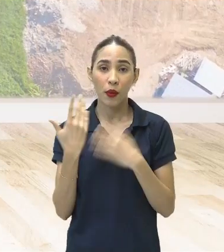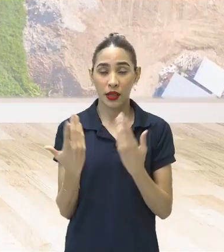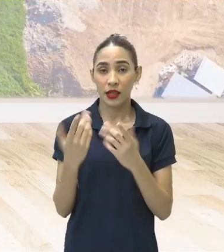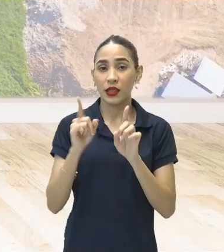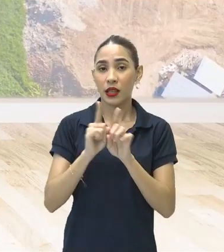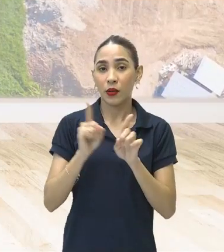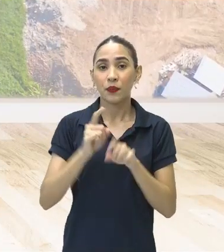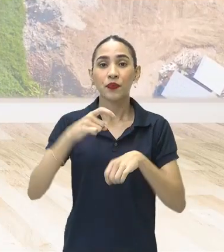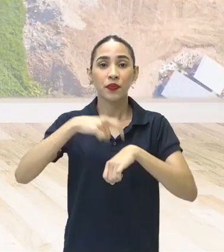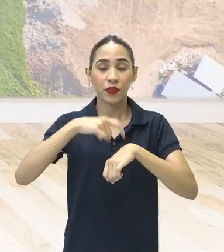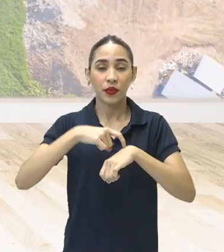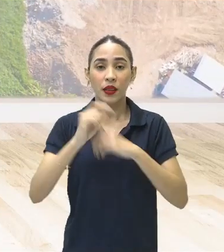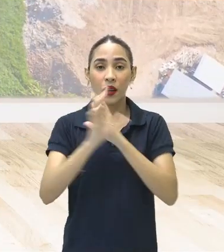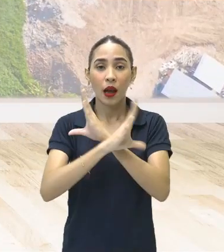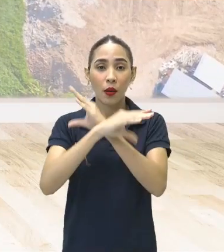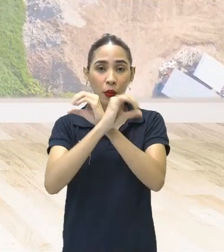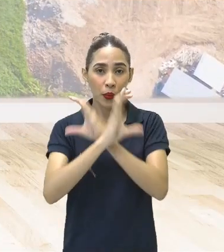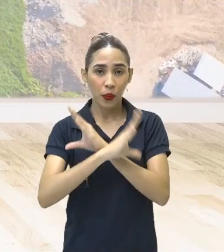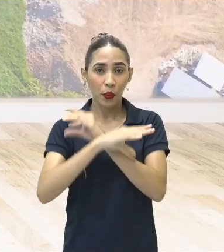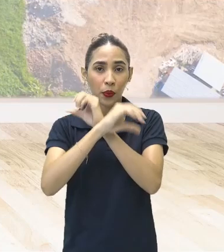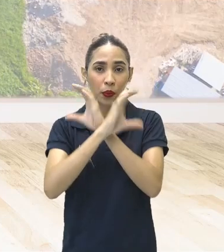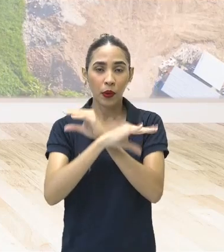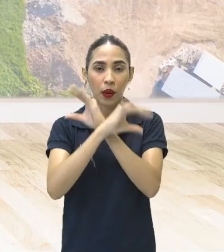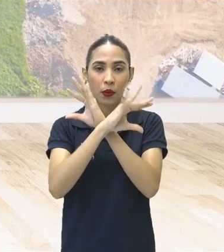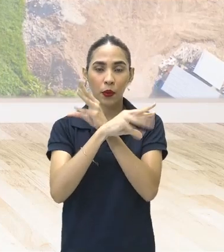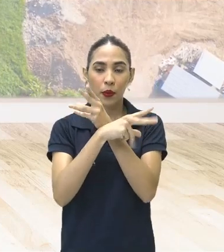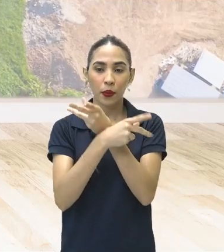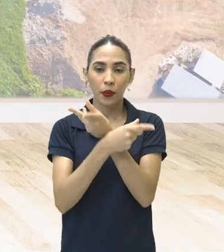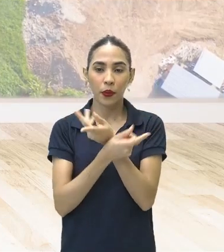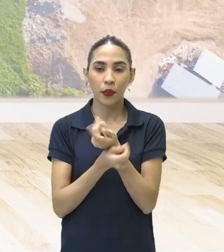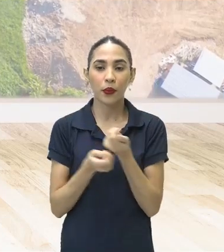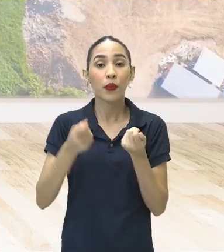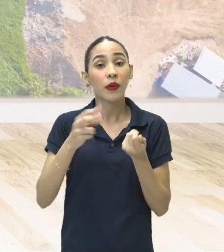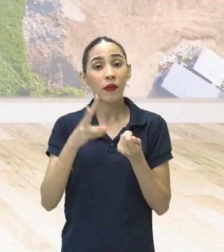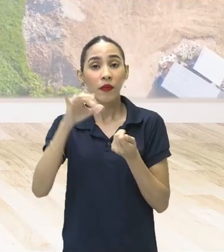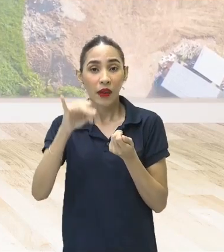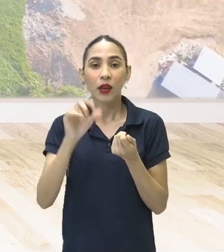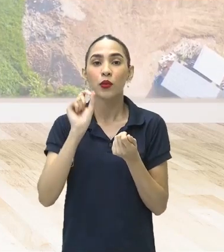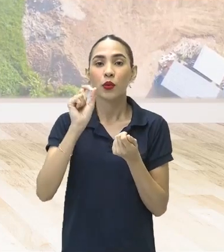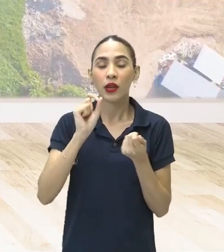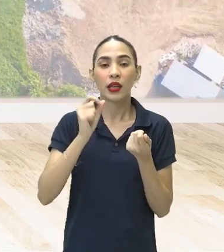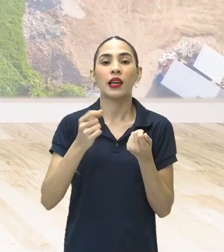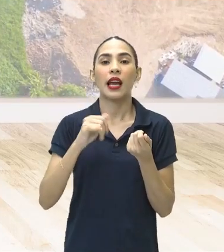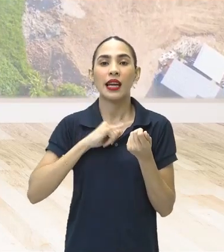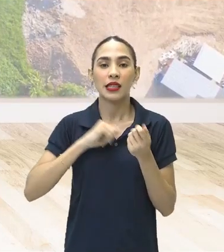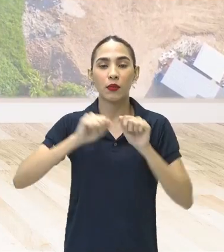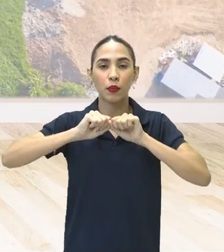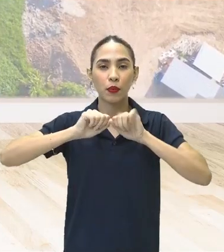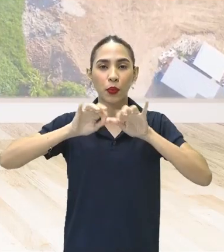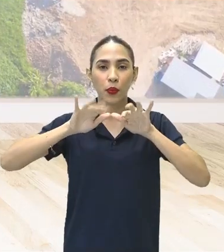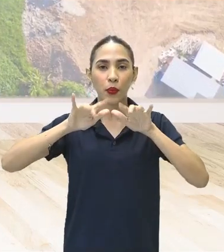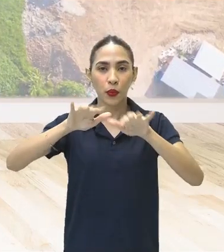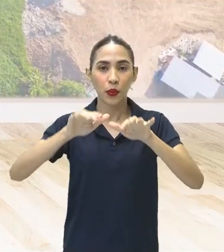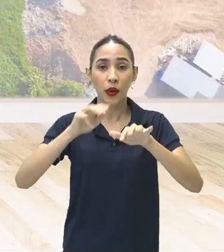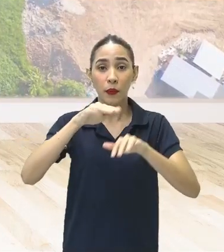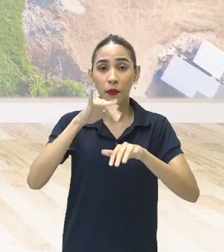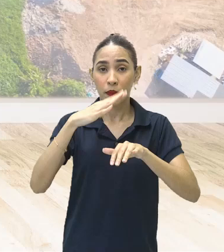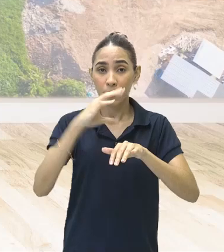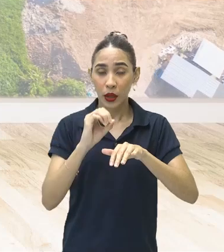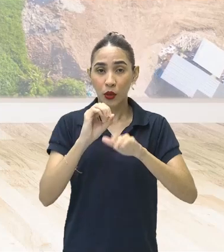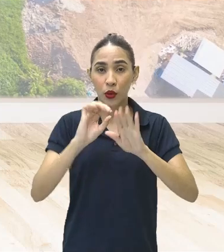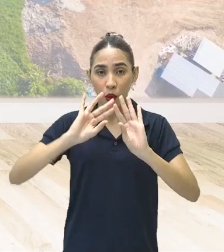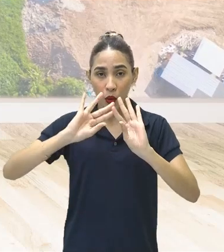essas algas de fundo morrem, vai aumentar ali a proliferação de